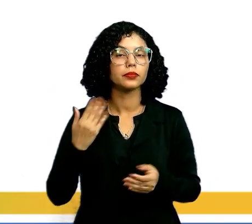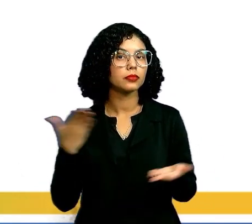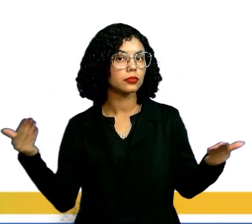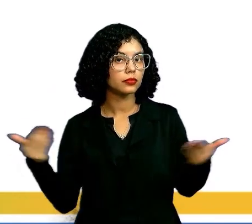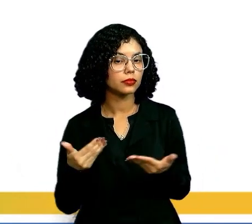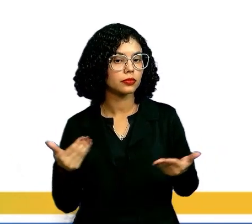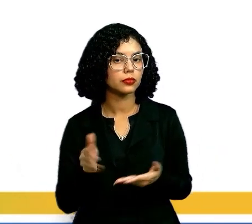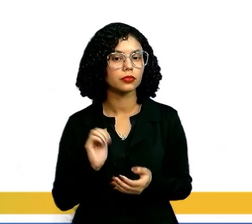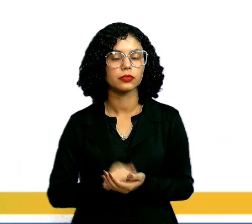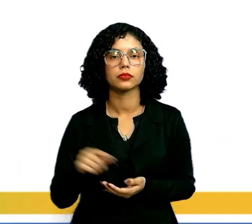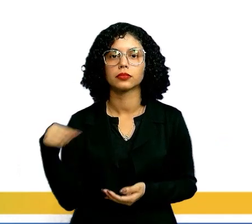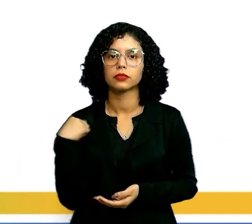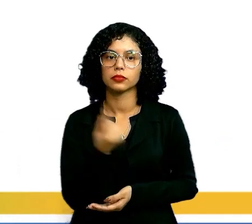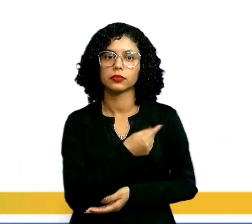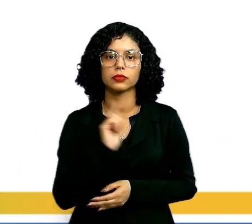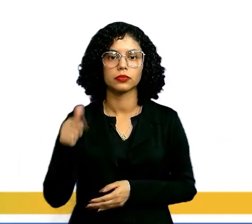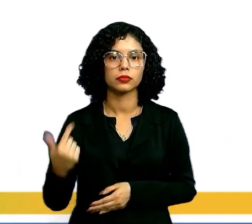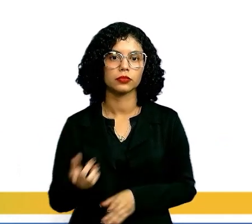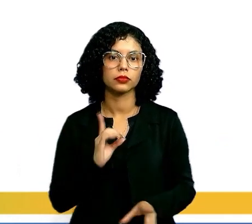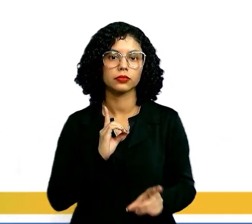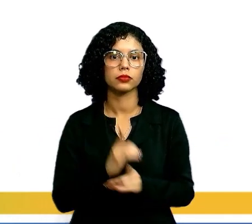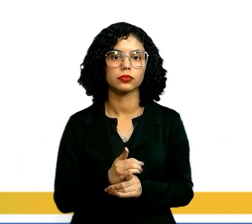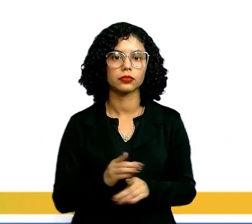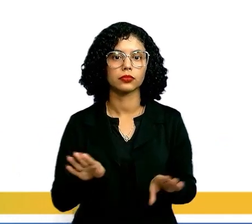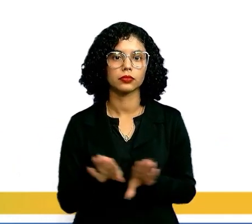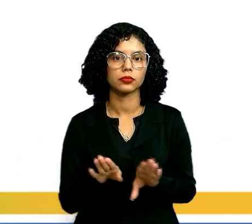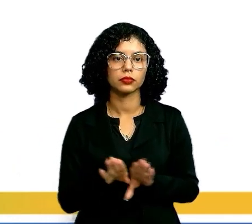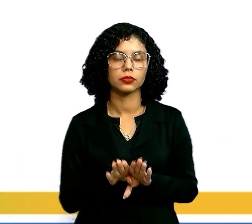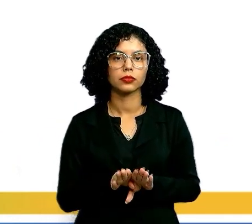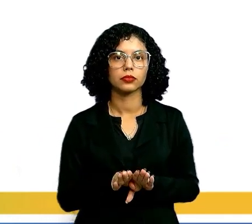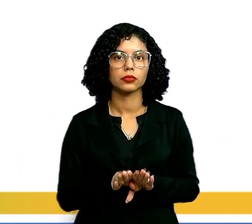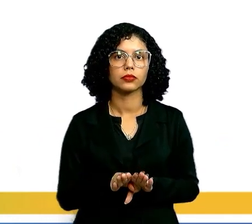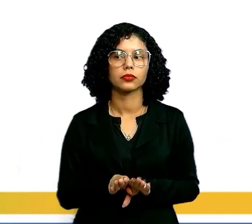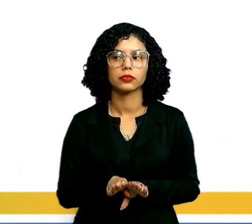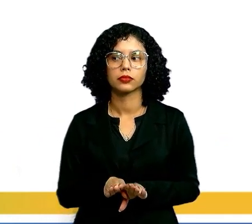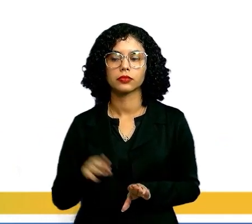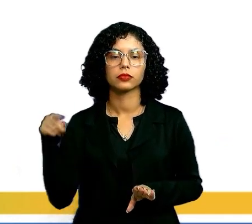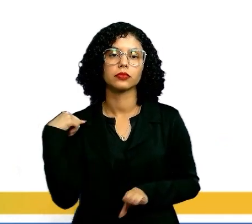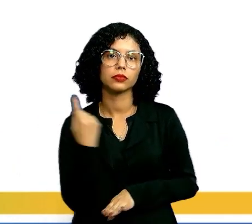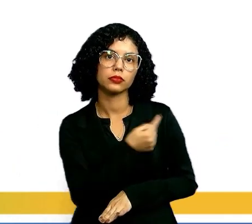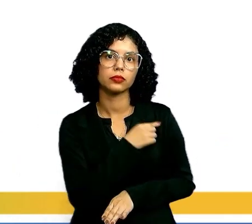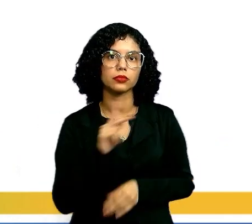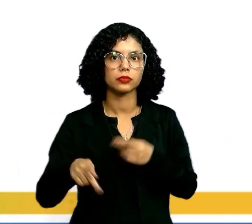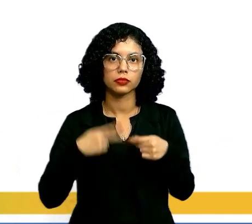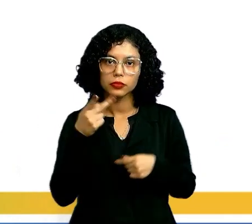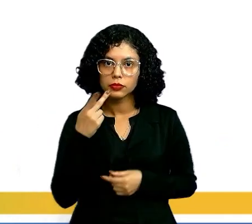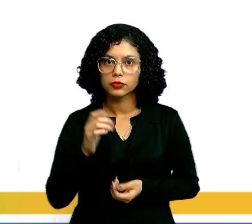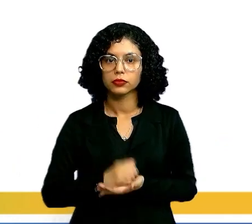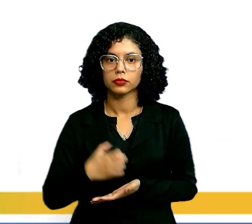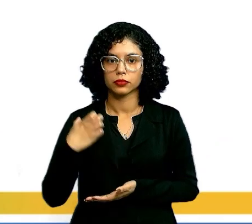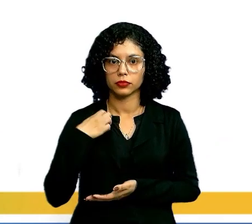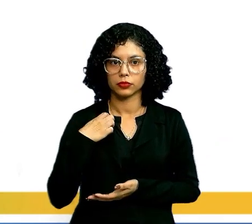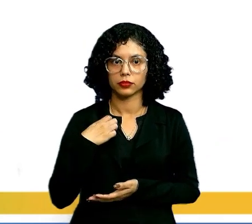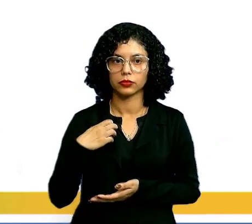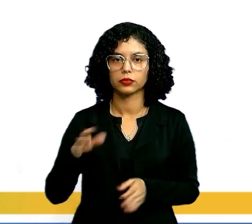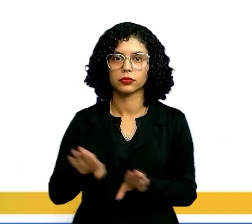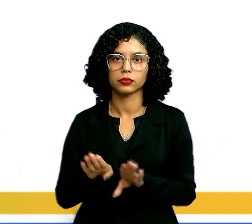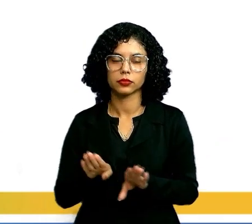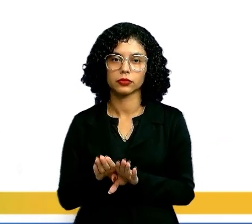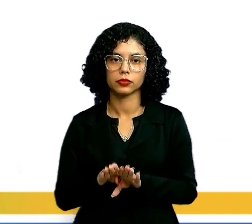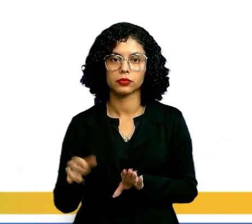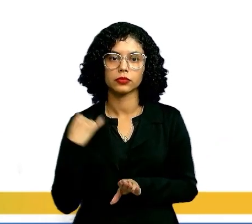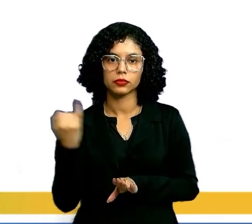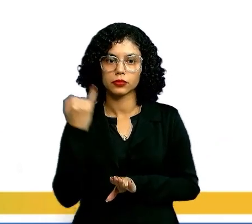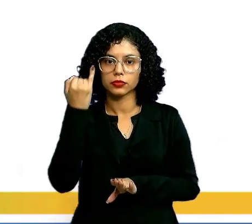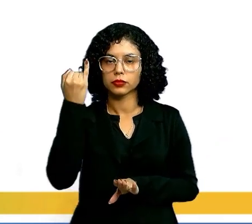participarem da do nosso próximo encontro e nesse próximo encontro nós vamos tratar da ética caniana que também é